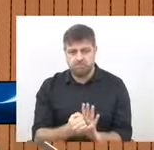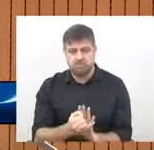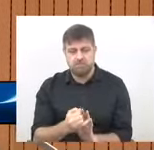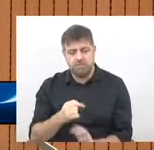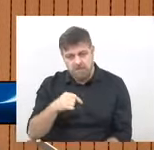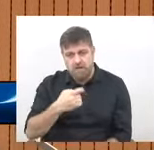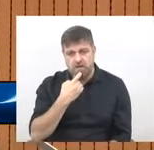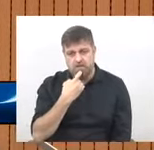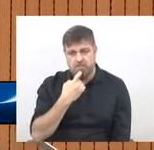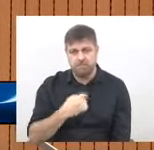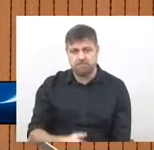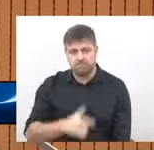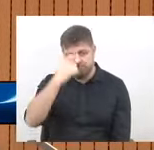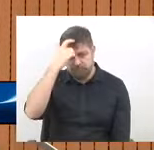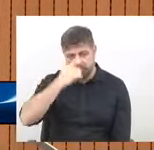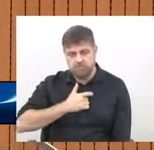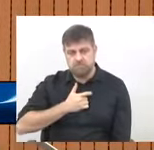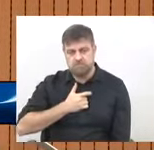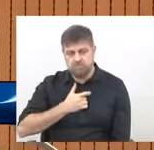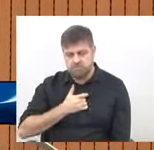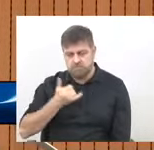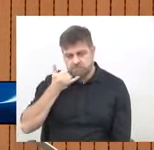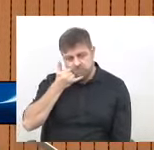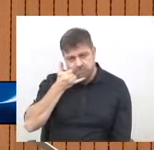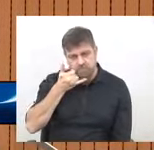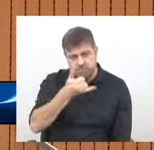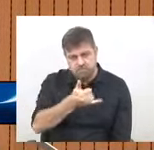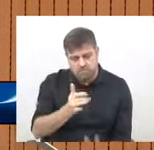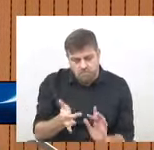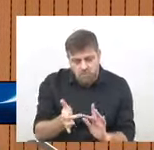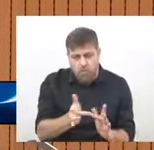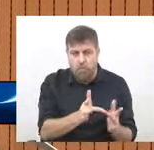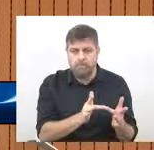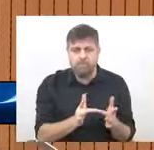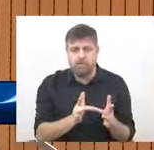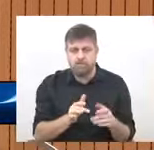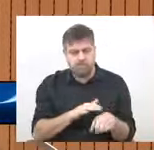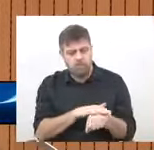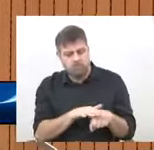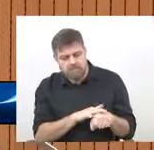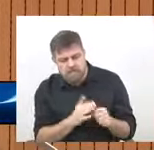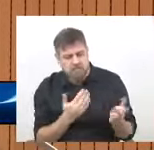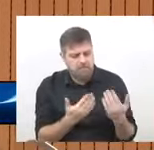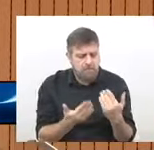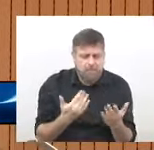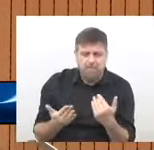tive vários contatos e um dos últimos que eu conversei